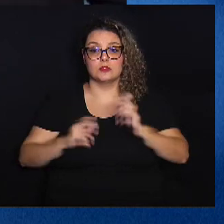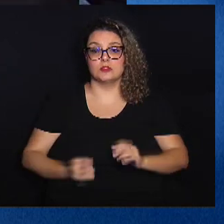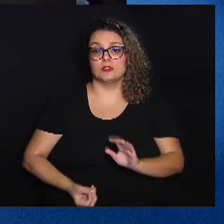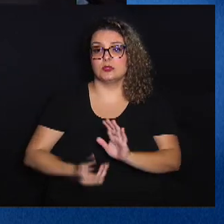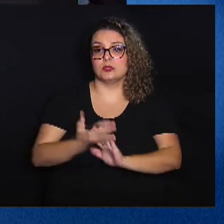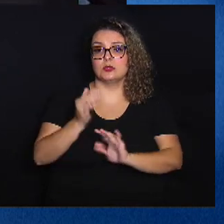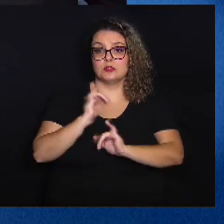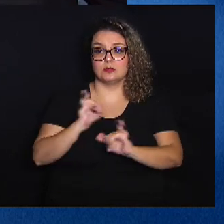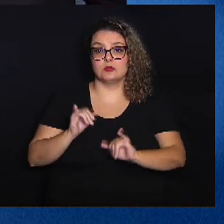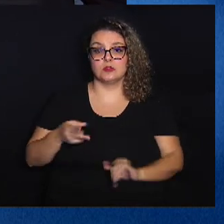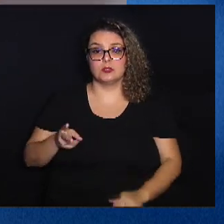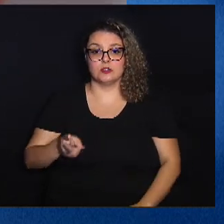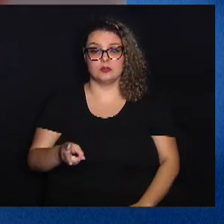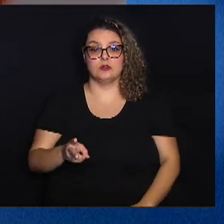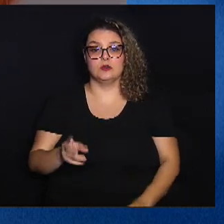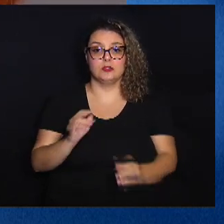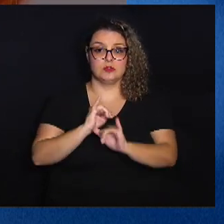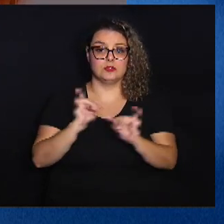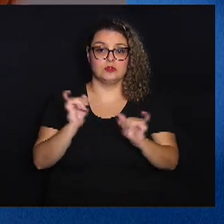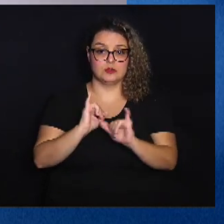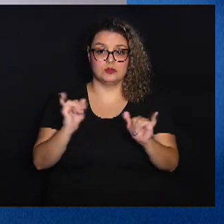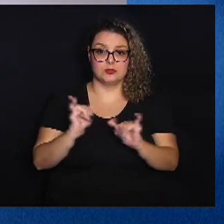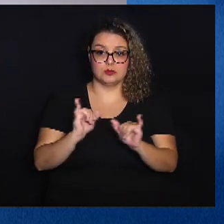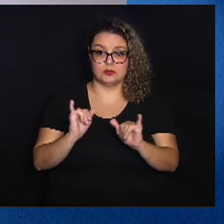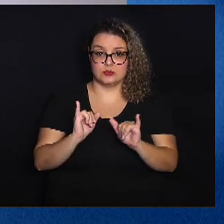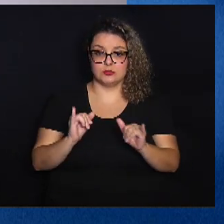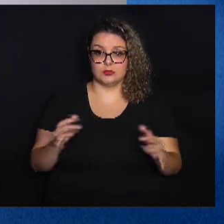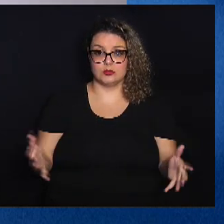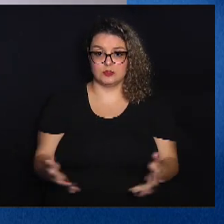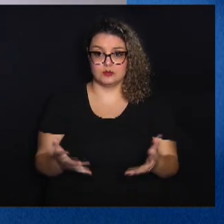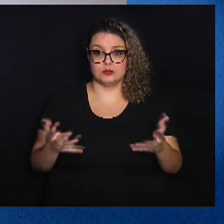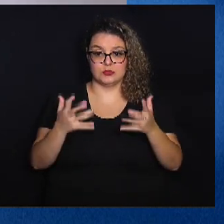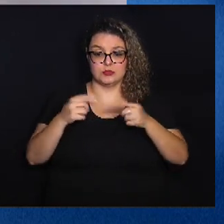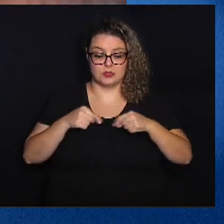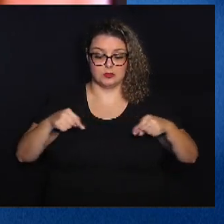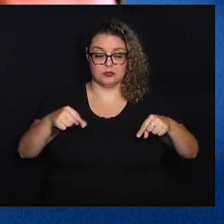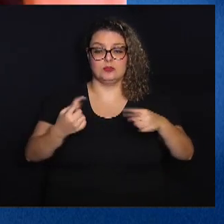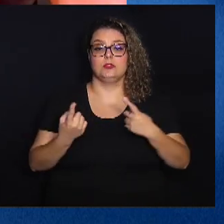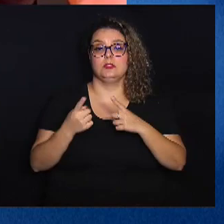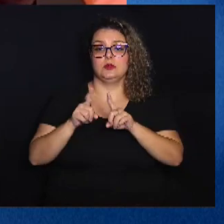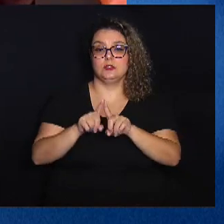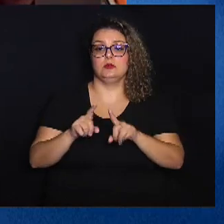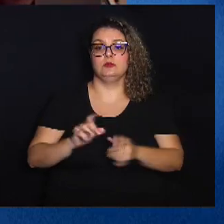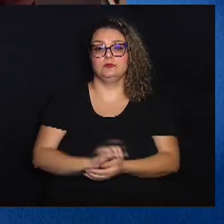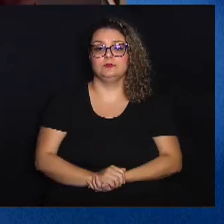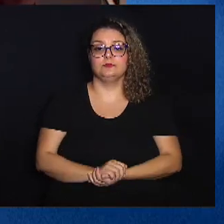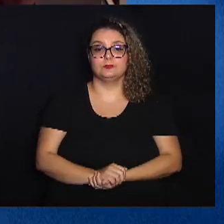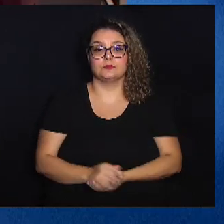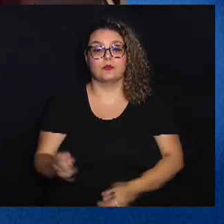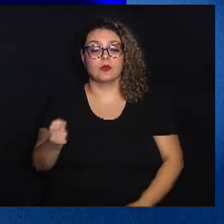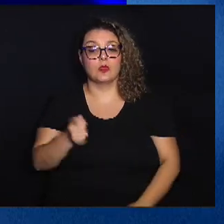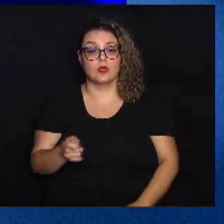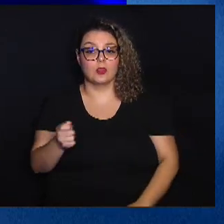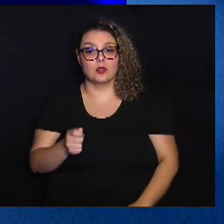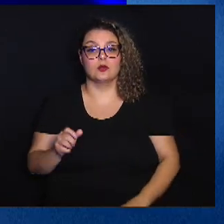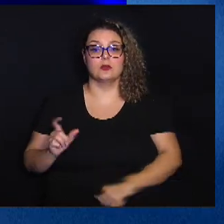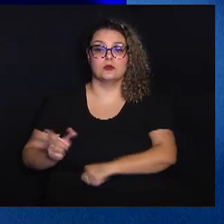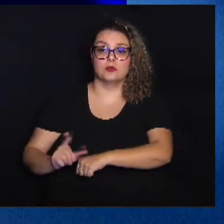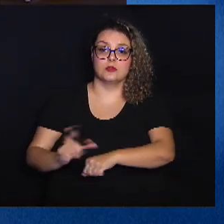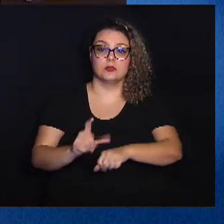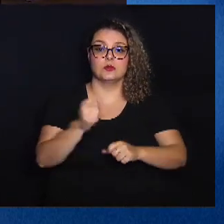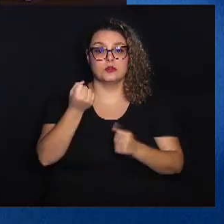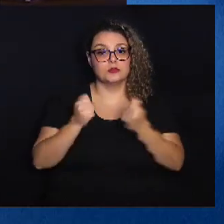campanha permanente de divulgação e incentivo ao Salão Parceiro. E a Associação Comercial e Industrial